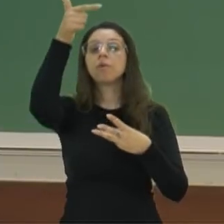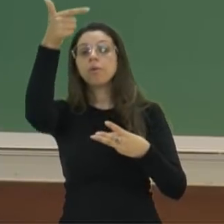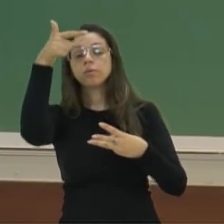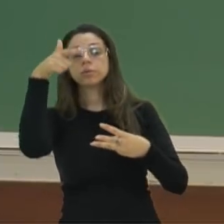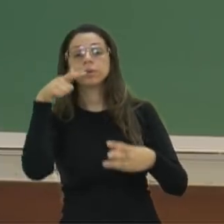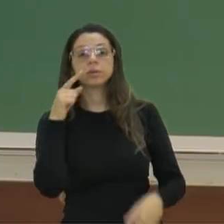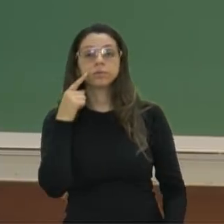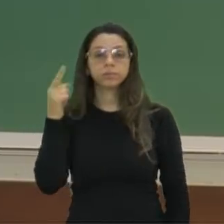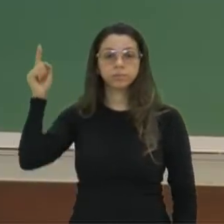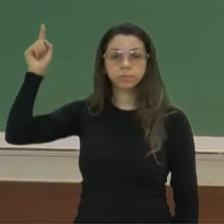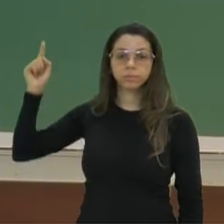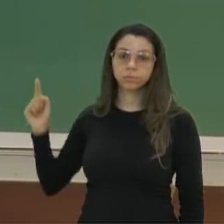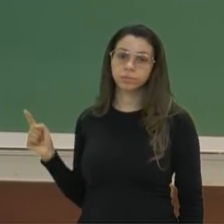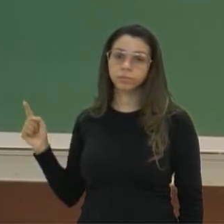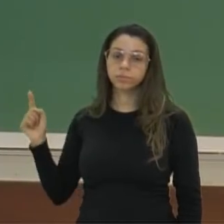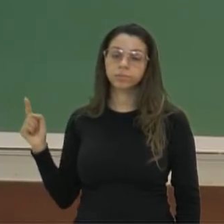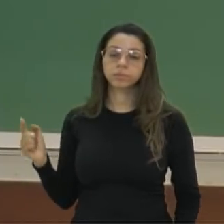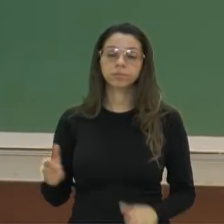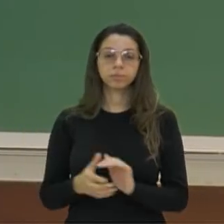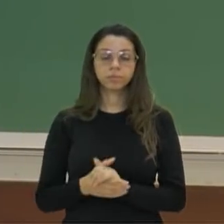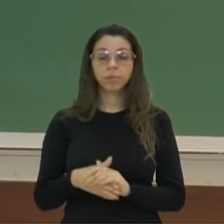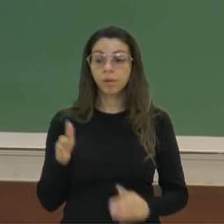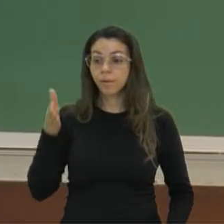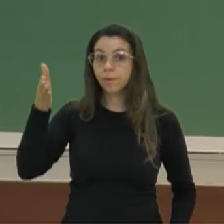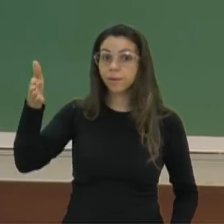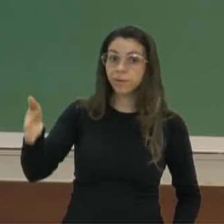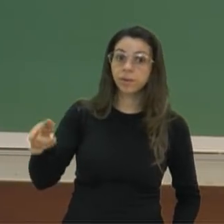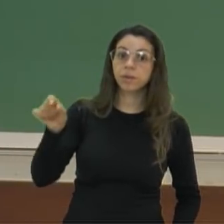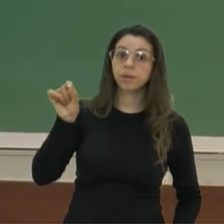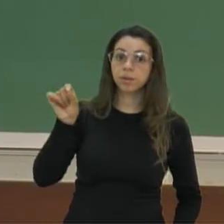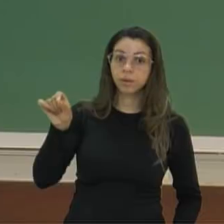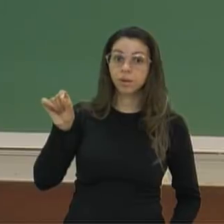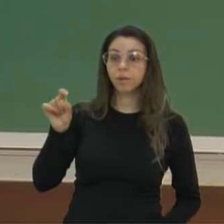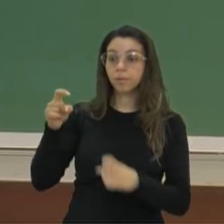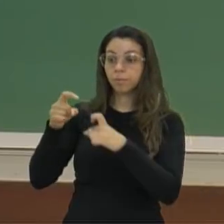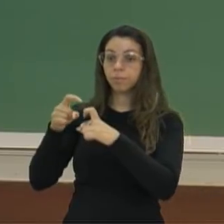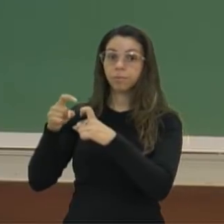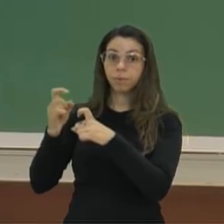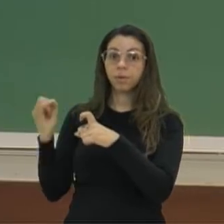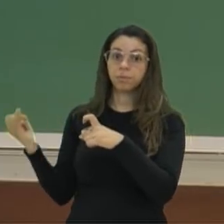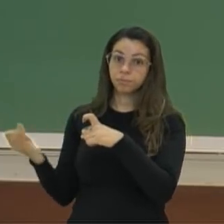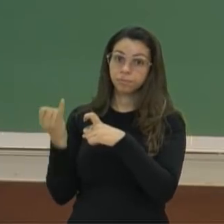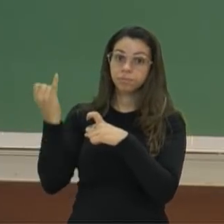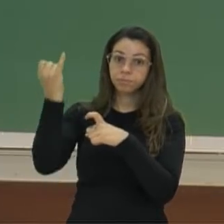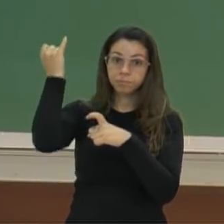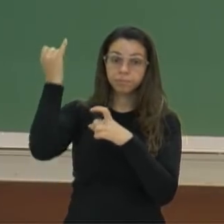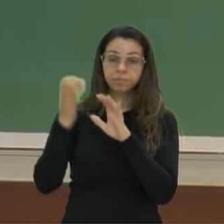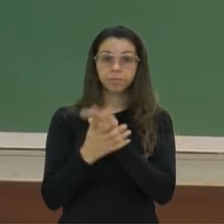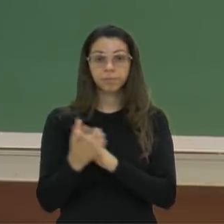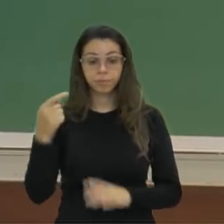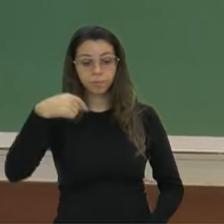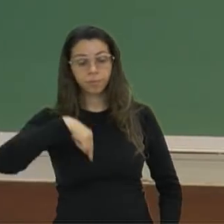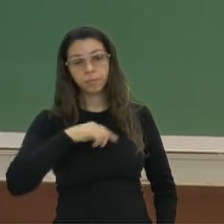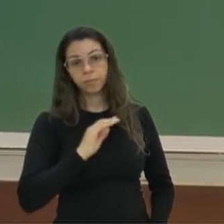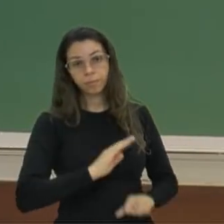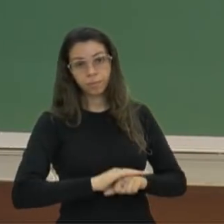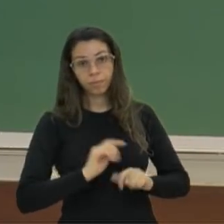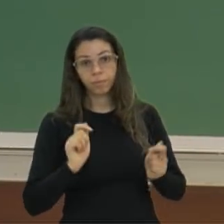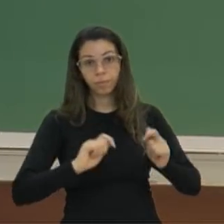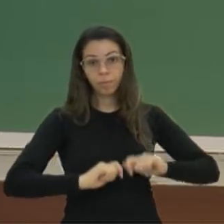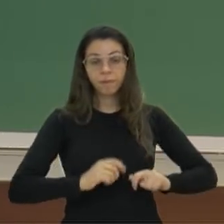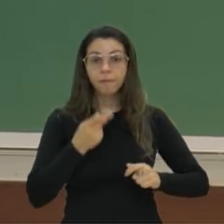eu apresentei para vocês. Então, ir ao médico é muito importante. A gente não está aqui para diagnosticar. Por isso existe